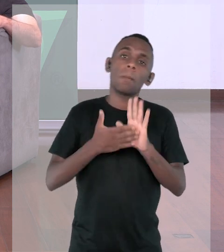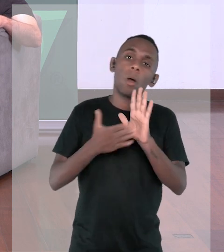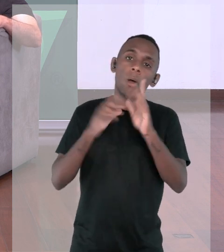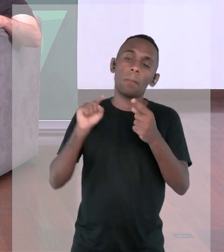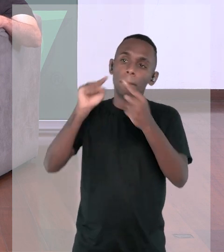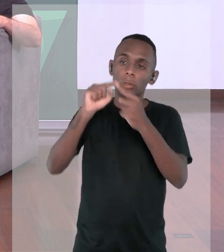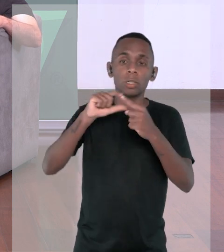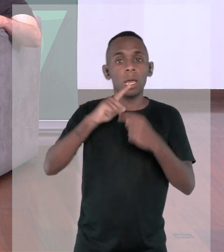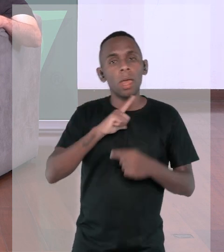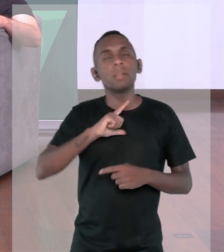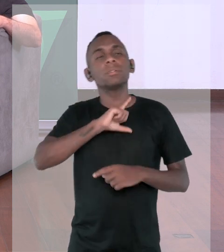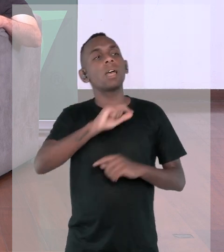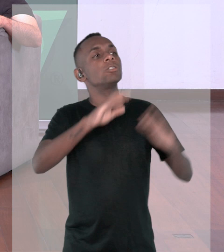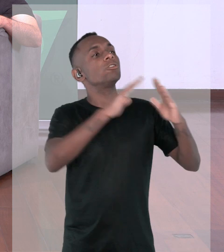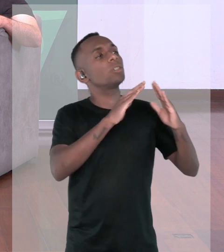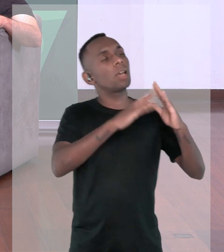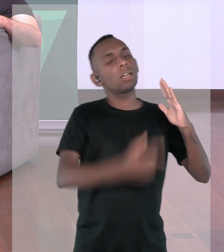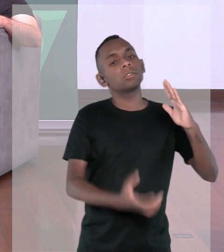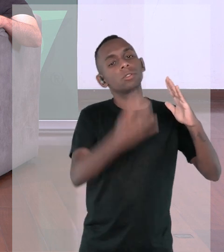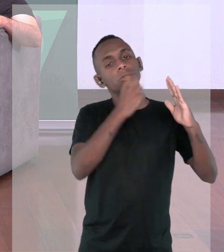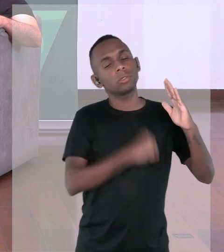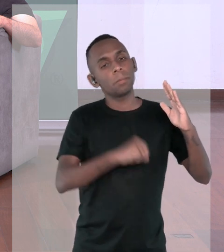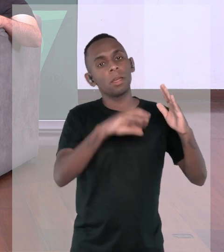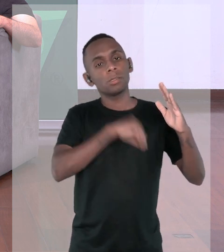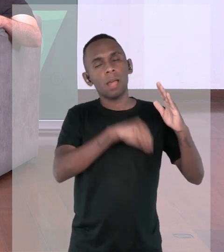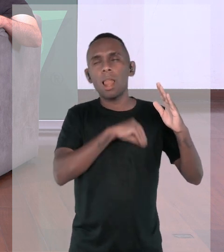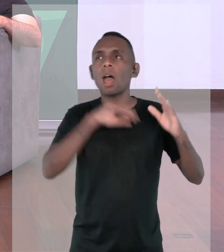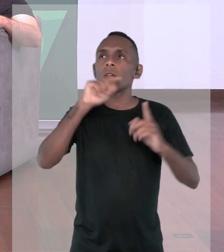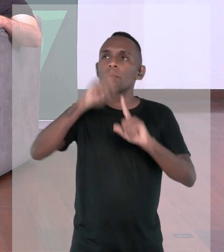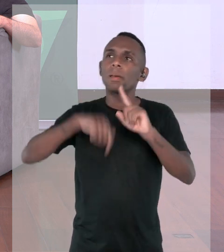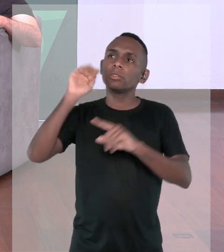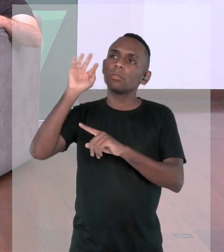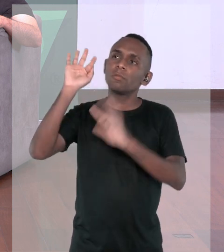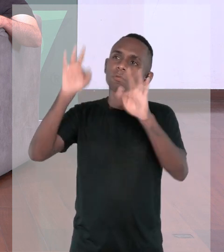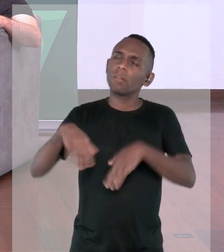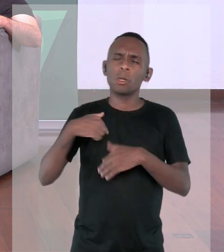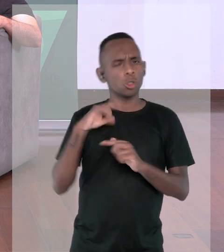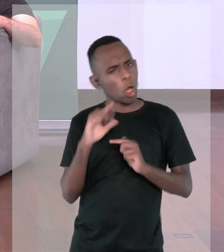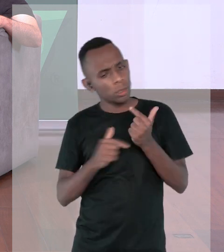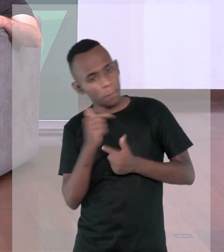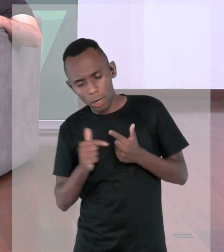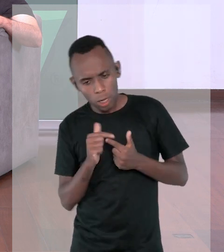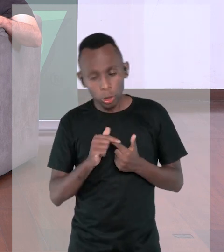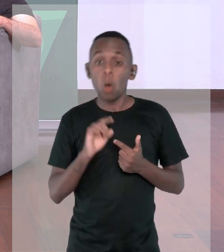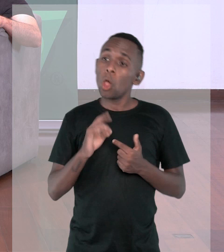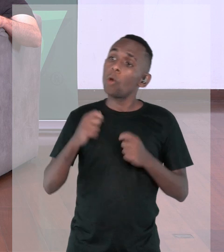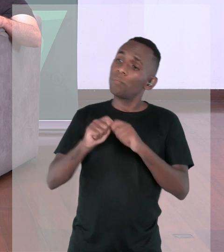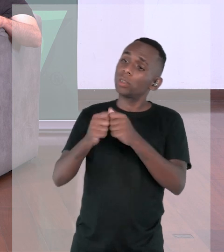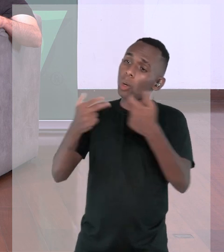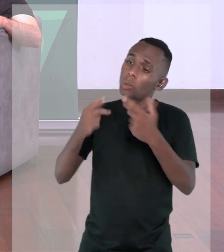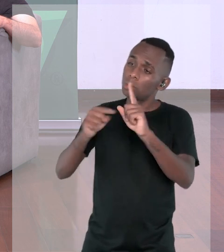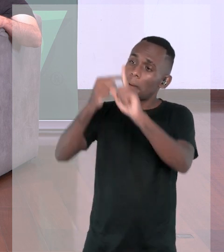sair de casa, receber o dinheirinho da gente no fim do mês e falar assim, eu não só trabalhei, eu fiz alguma coisa de